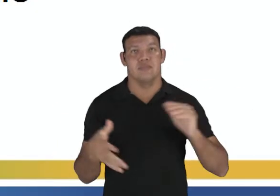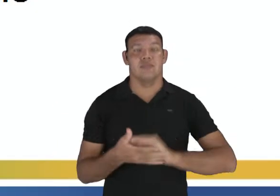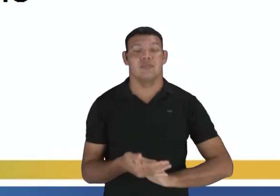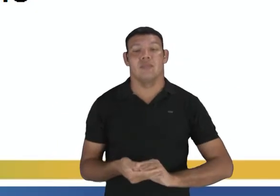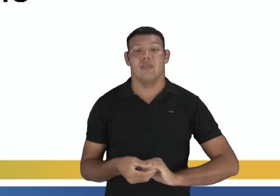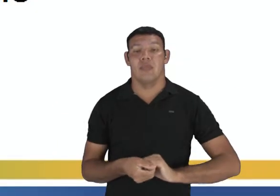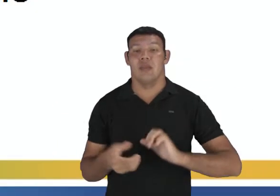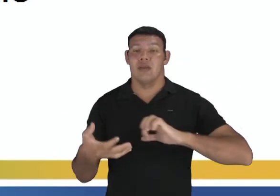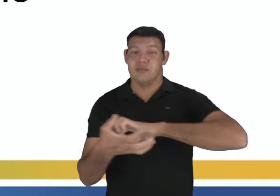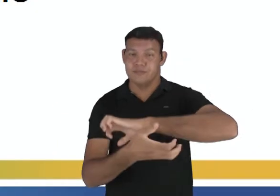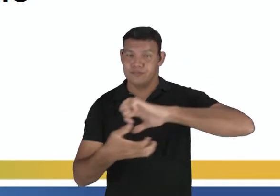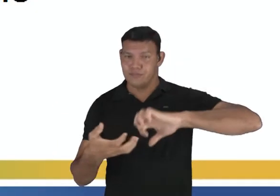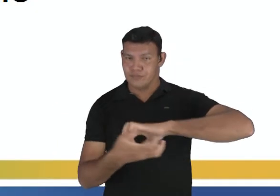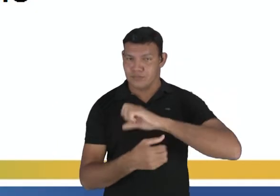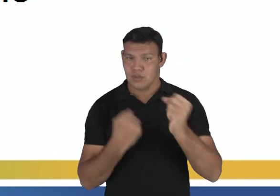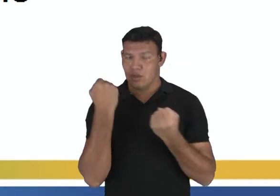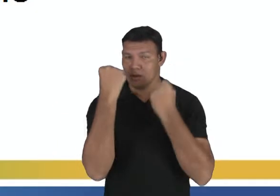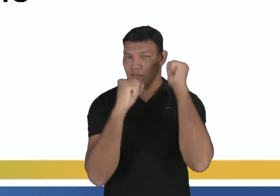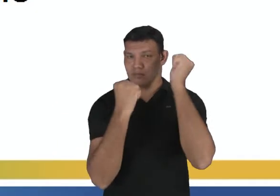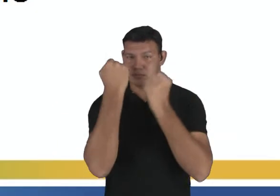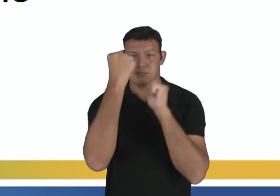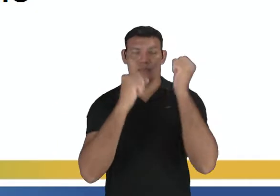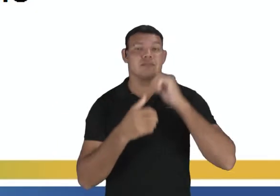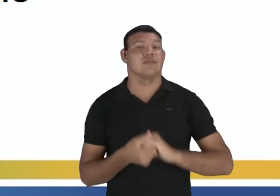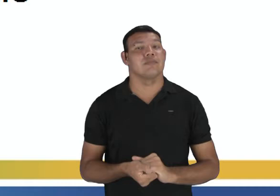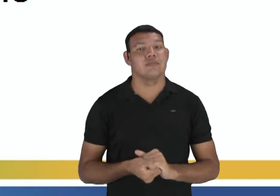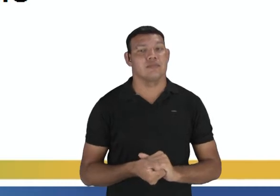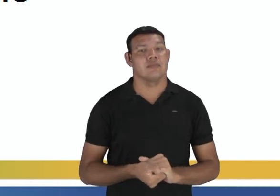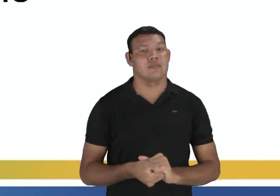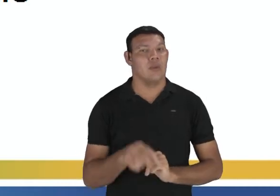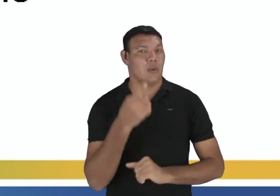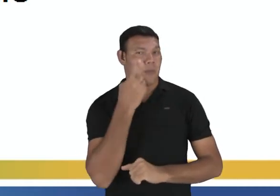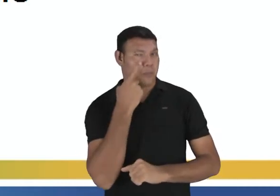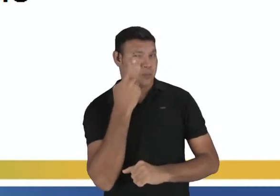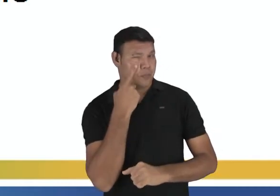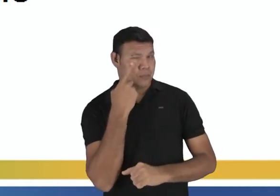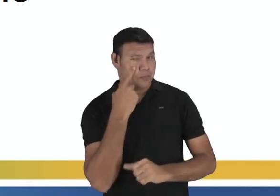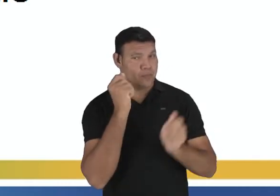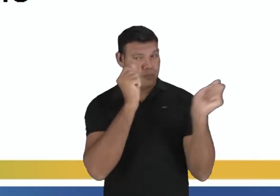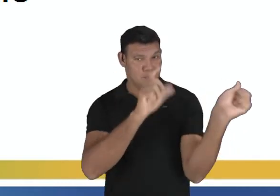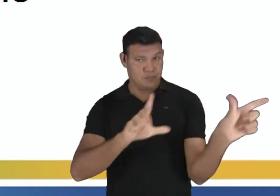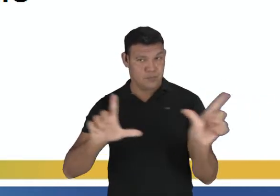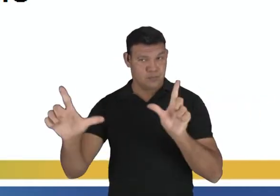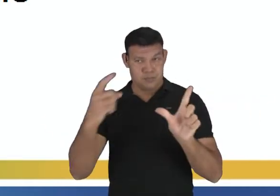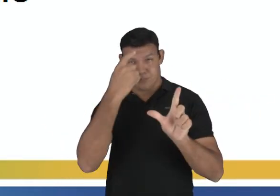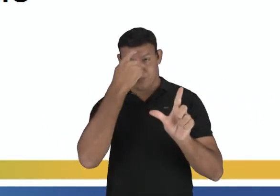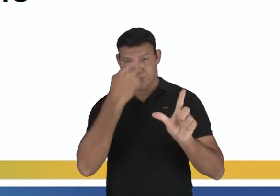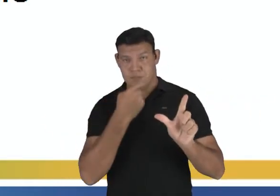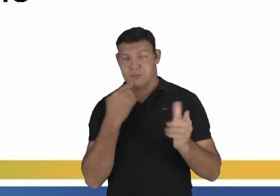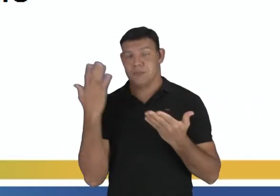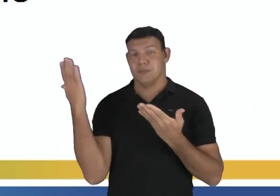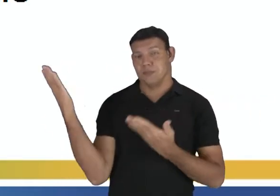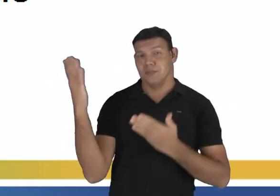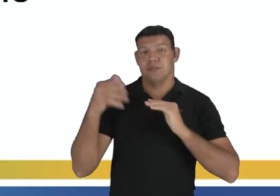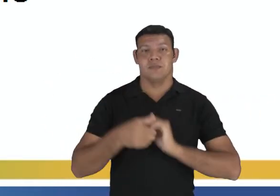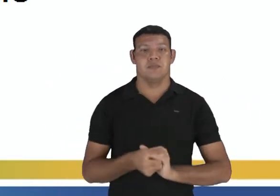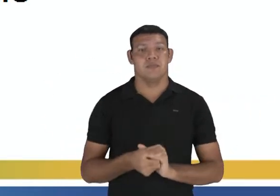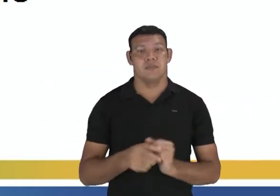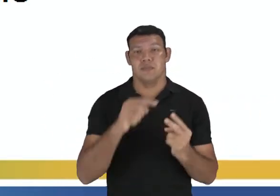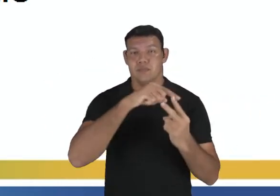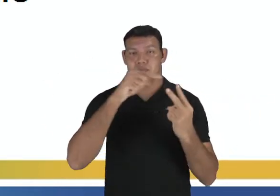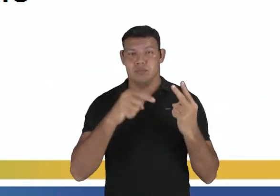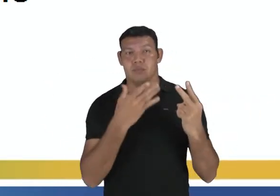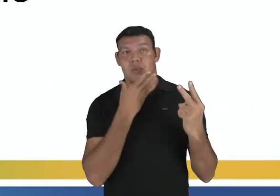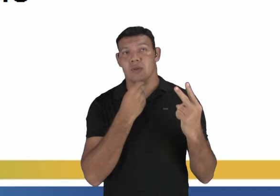Revolução Industrial, ela também definiu, conforme vocês podem visualizar na imagem, nós temos dois